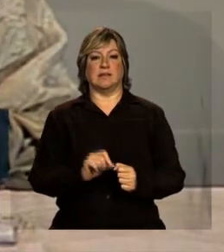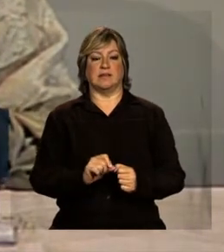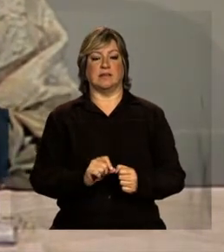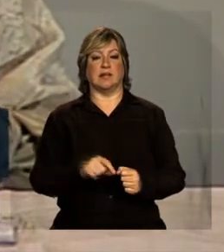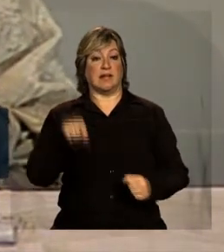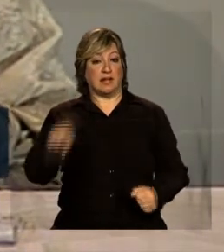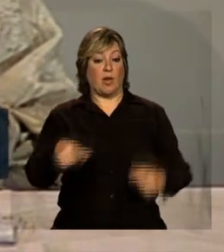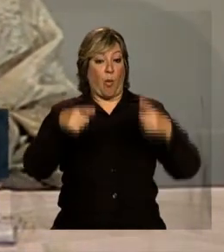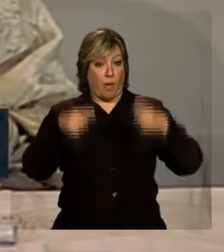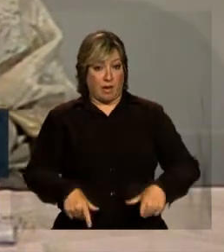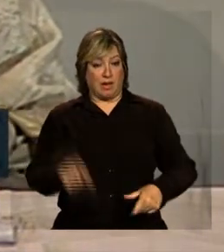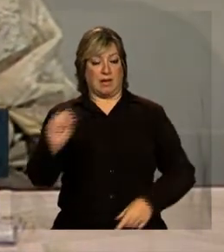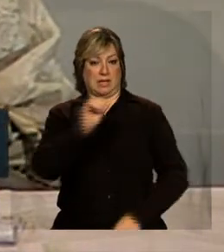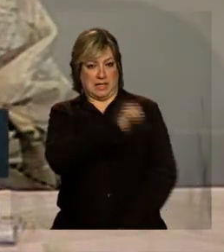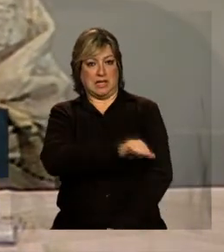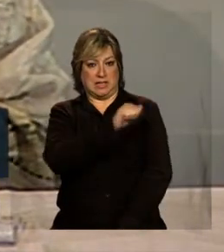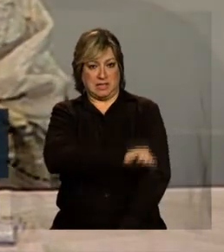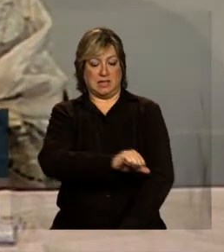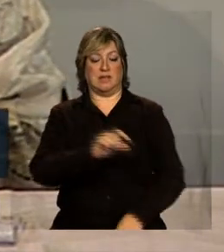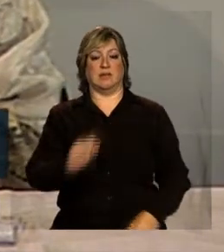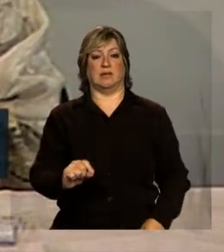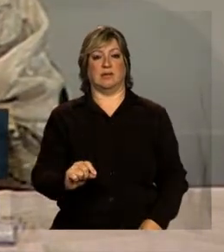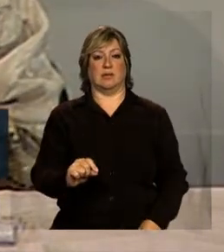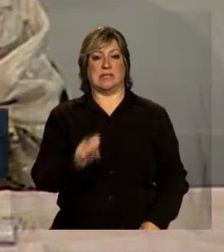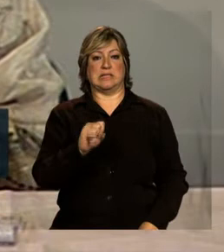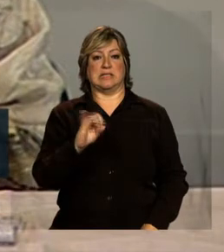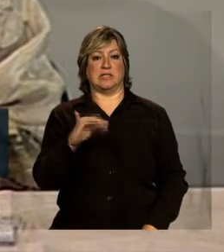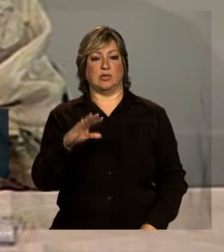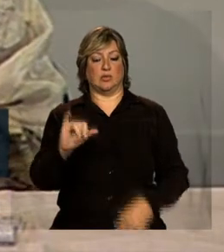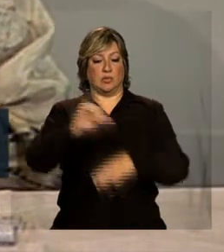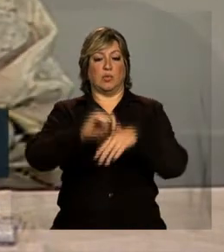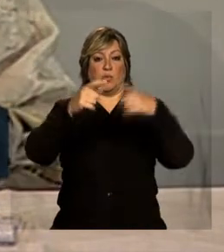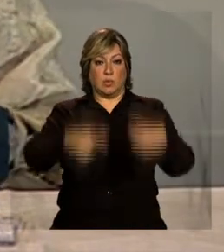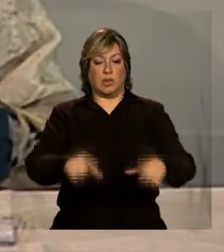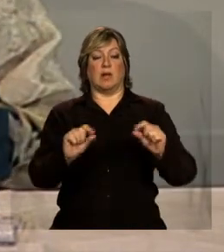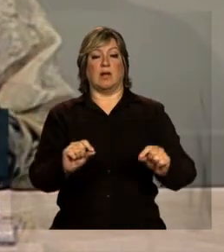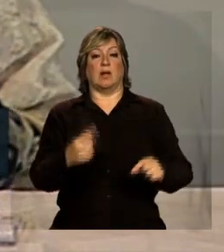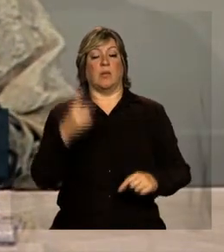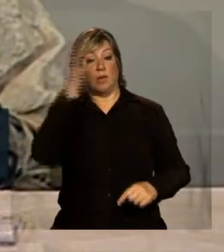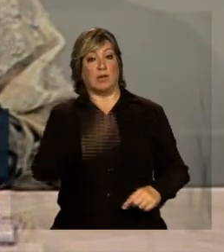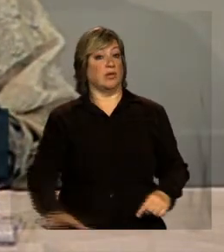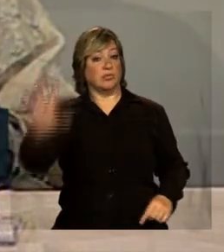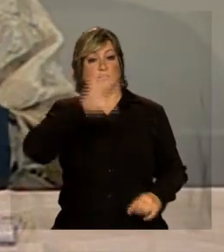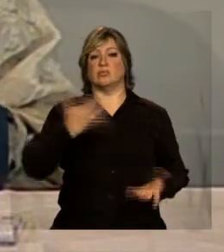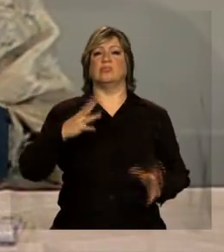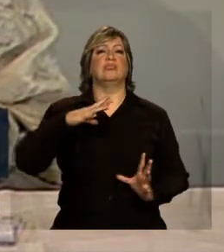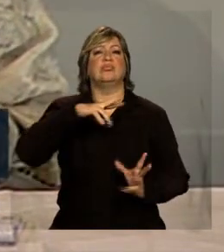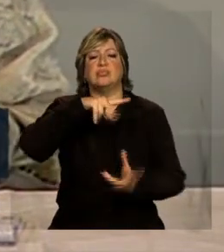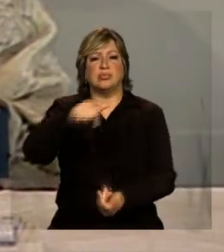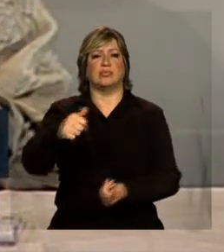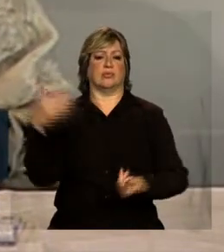daquele sítio no Rio de Janeiro mais do que um sítio nacional, um sítio internacional,